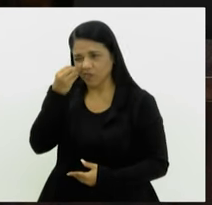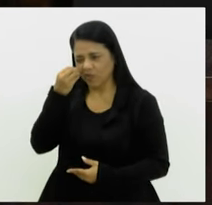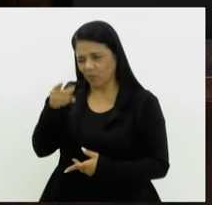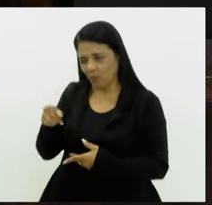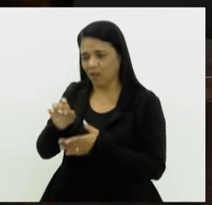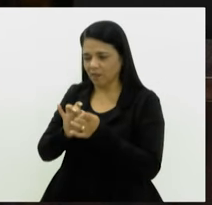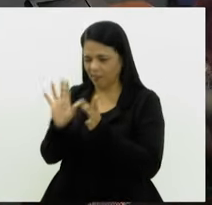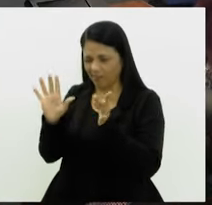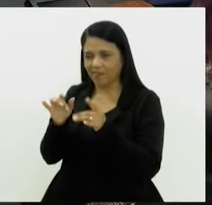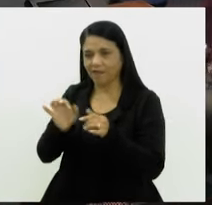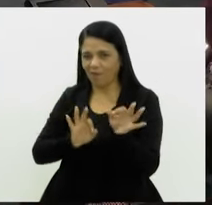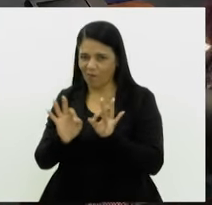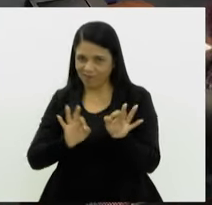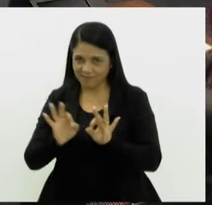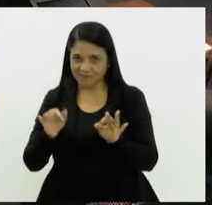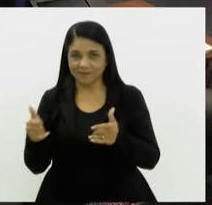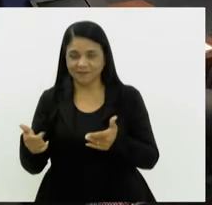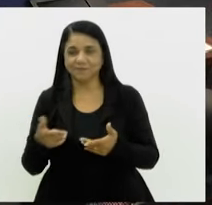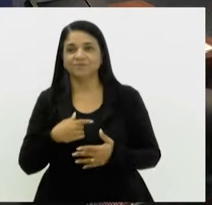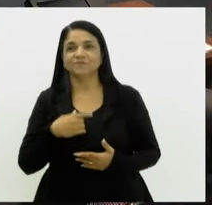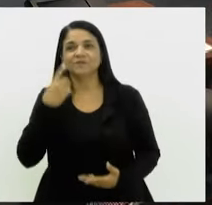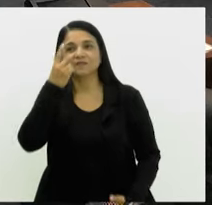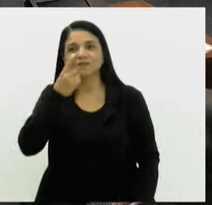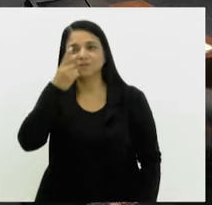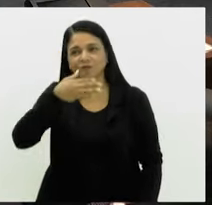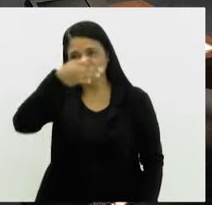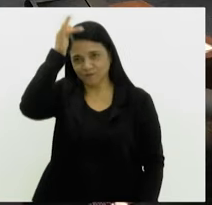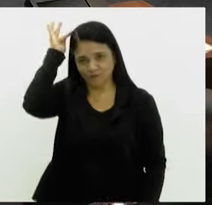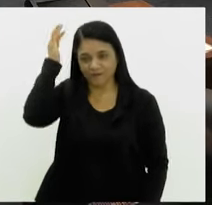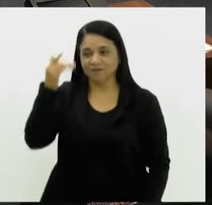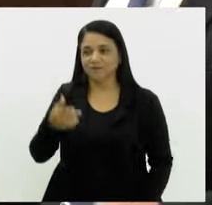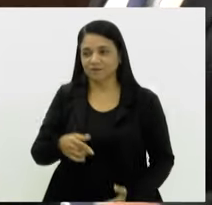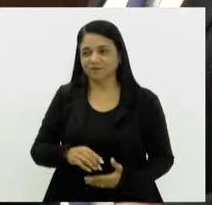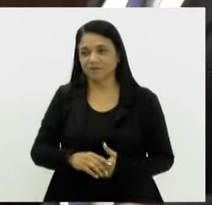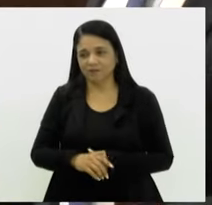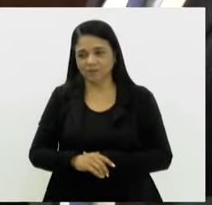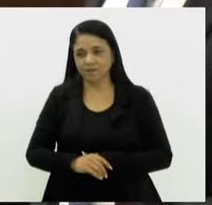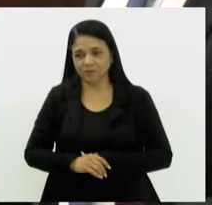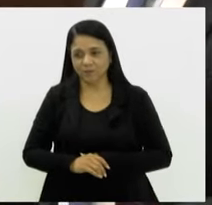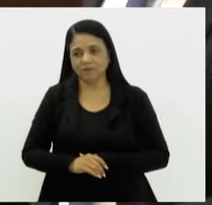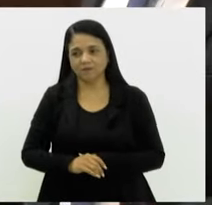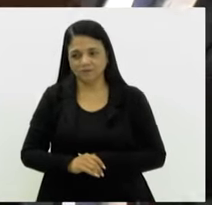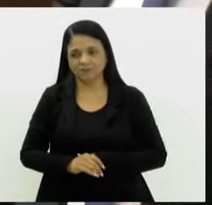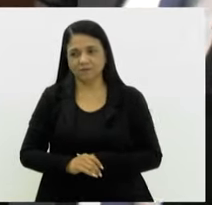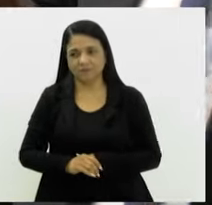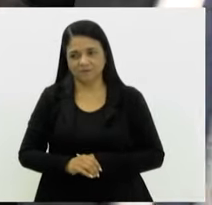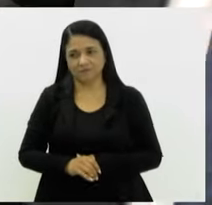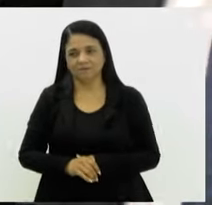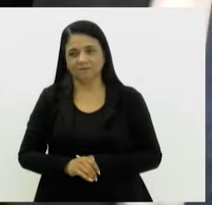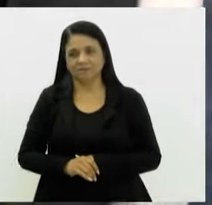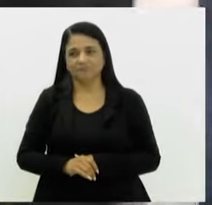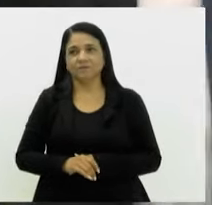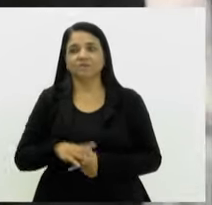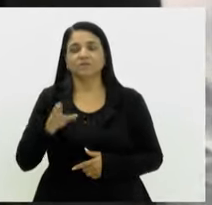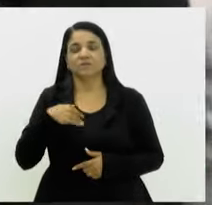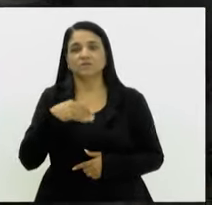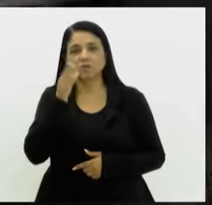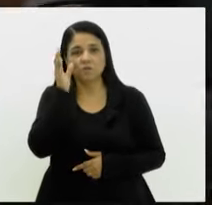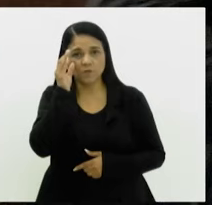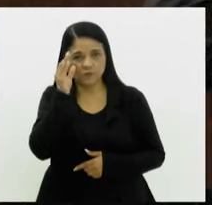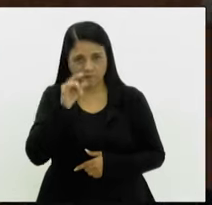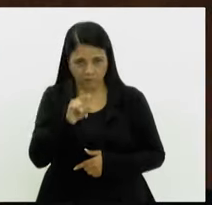também. Pois não, deputado Fred Pacheco. Presidente Renata, apenas uma observação,